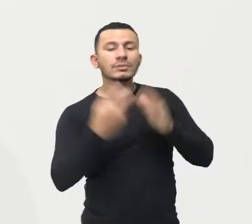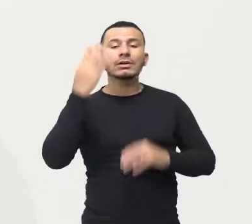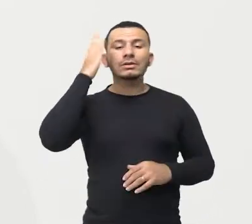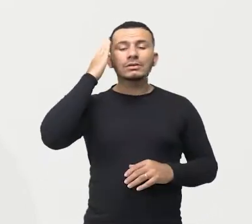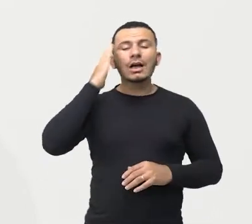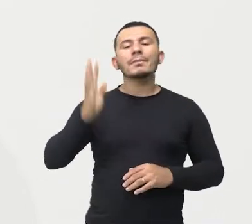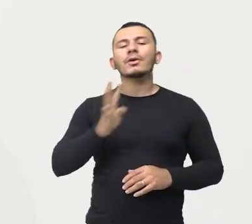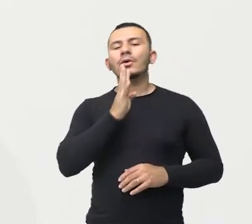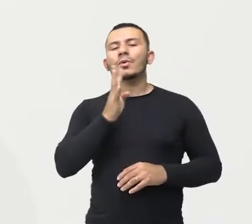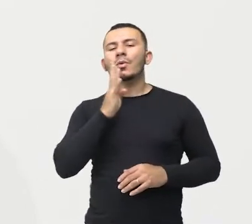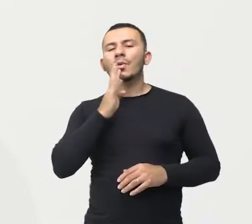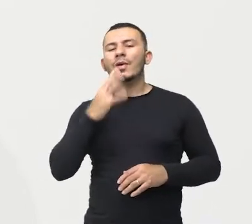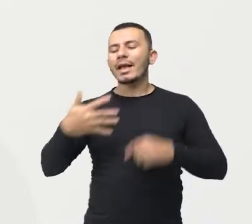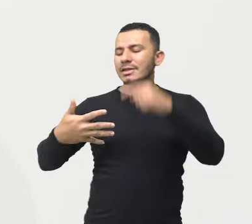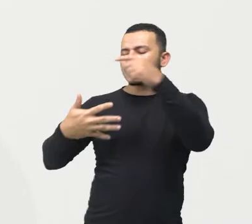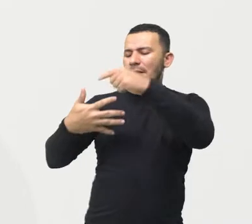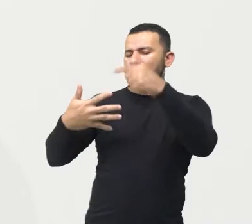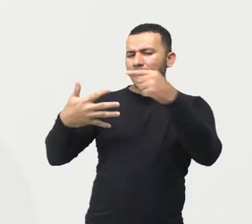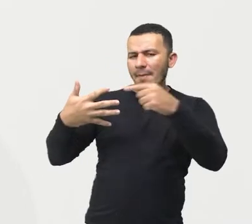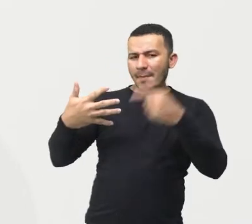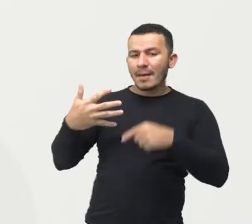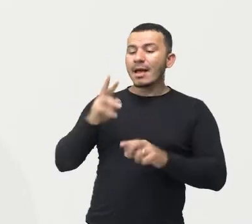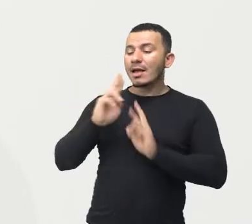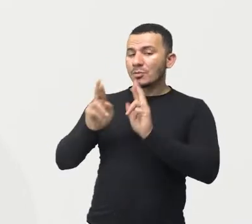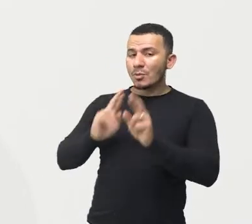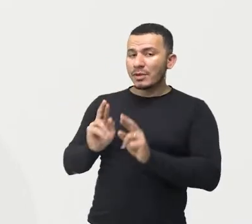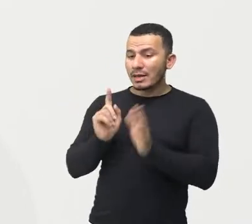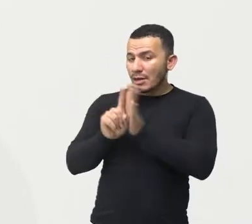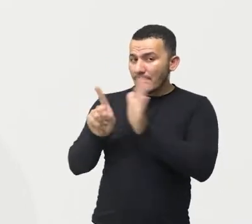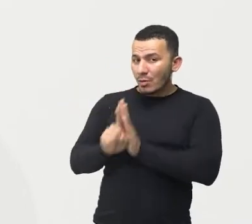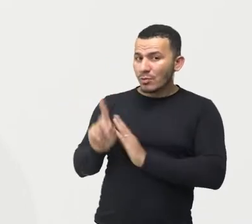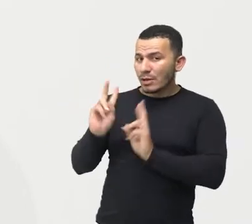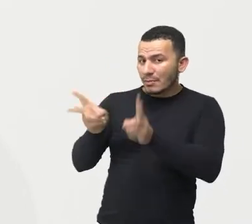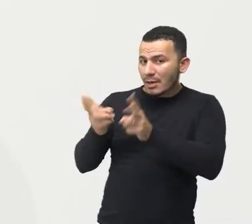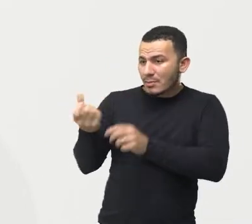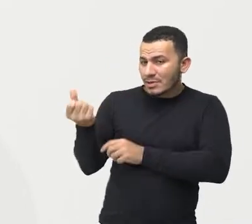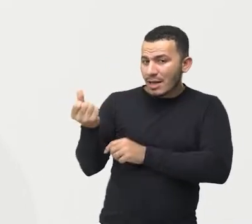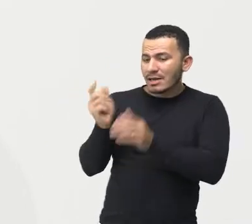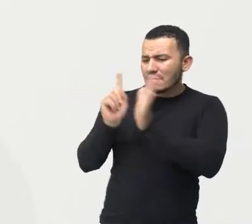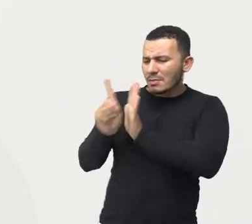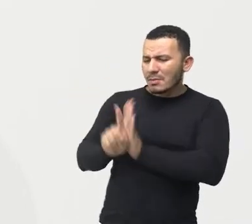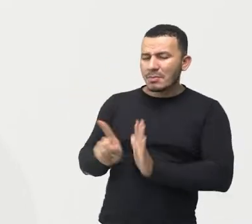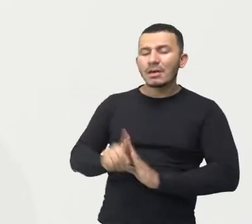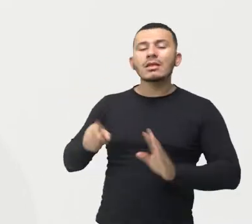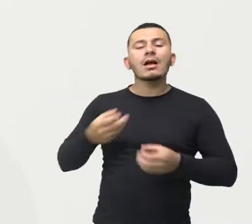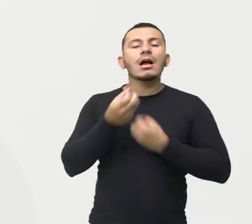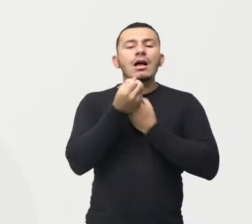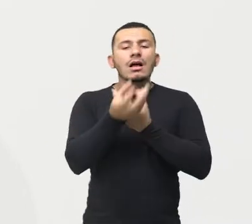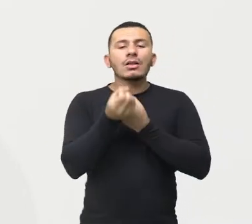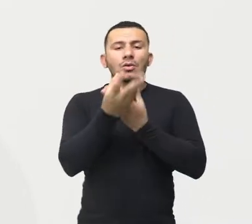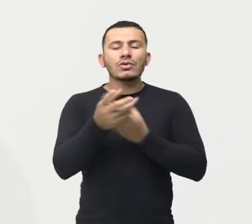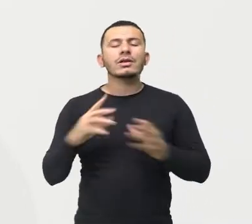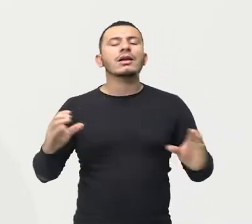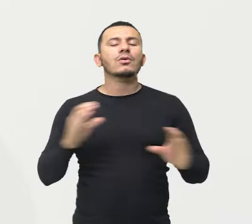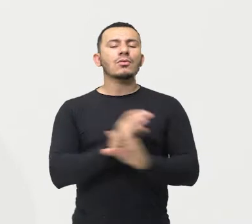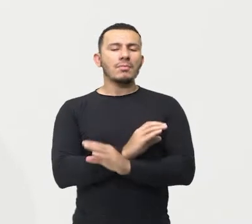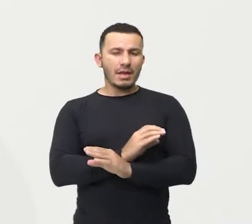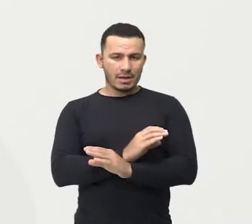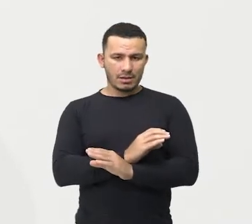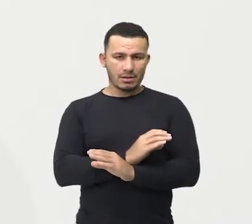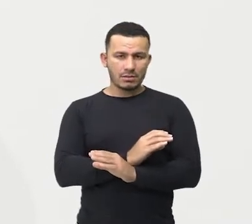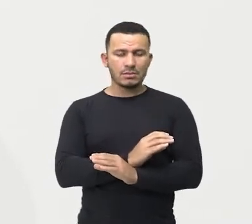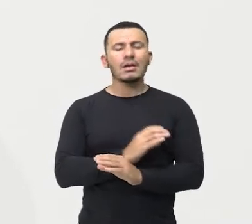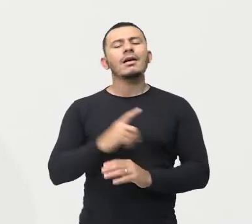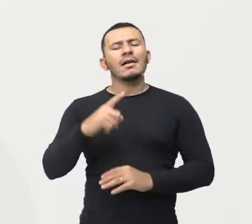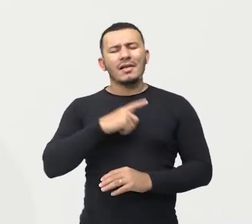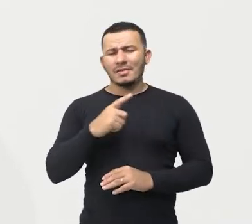todos esses elementos, responder a todas essas perguntas, percebam que essa notícia é uma notícia completa, é uma notícia